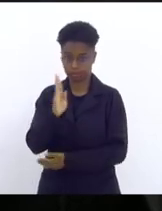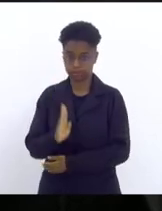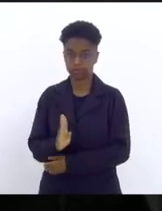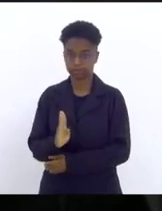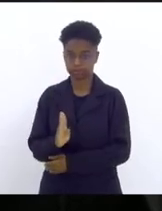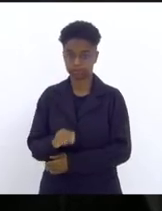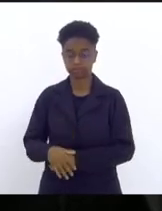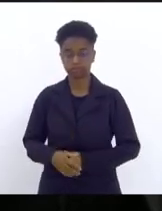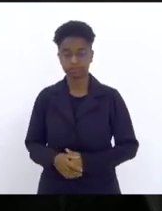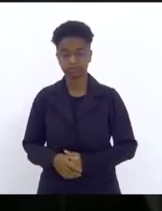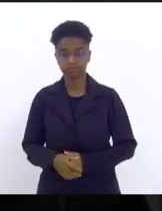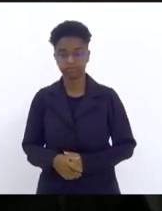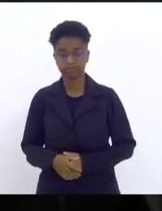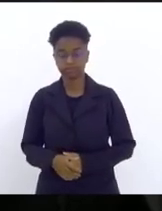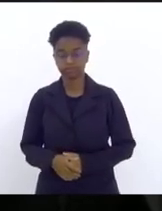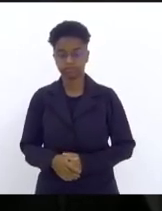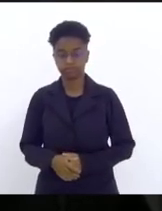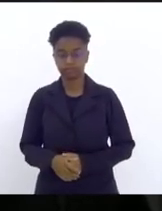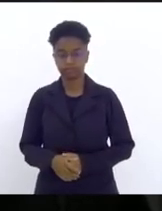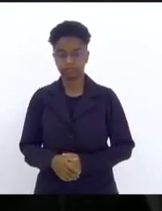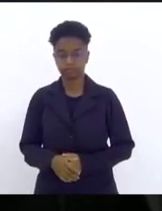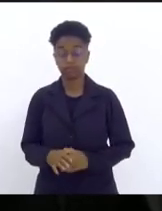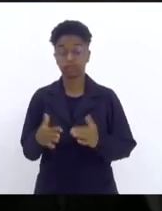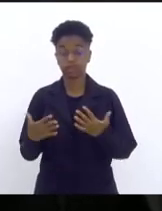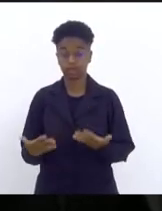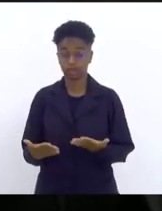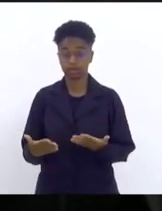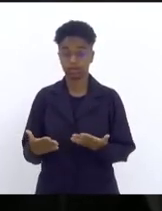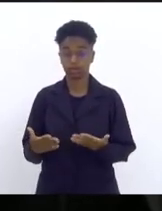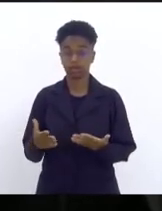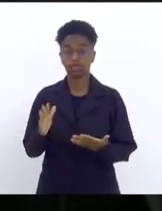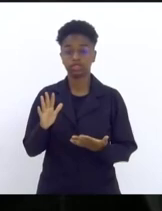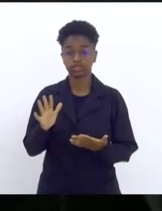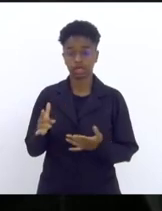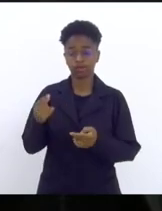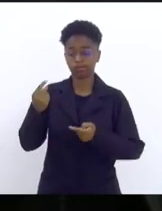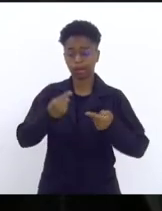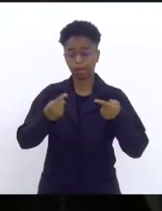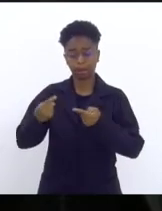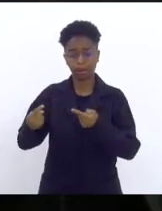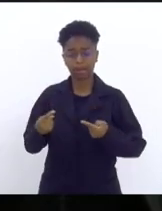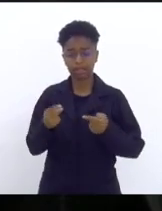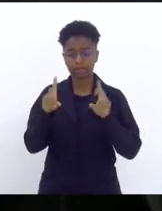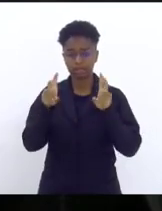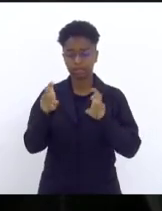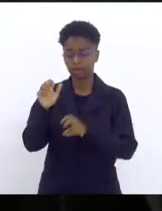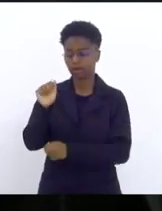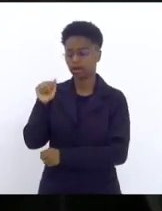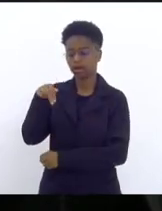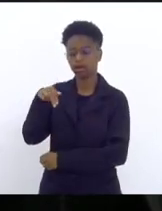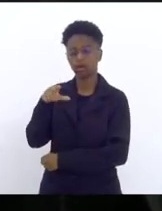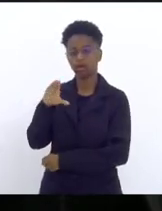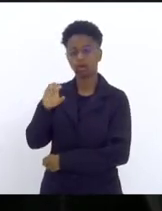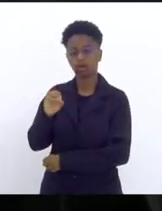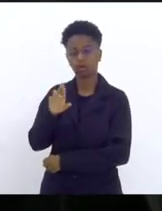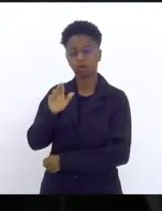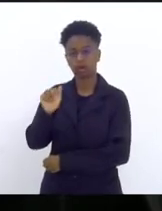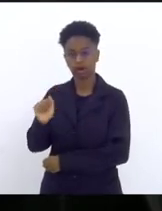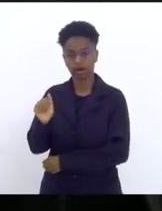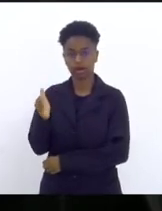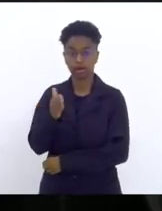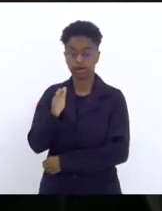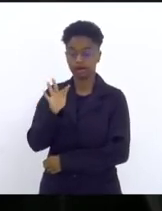tanto é que A discutida Âncora fiscal ou